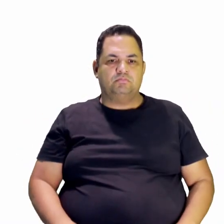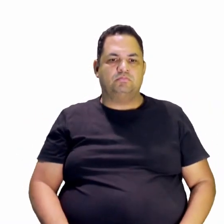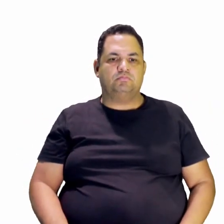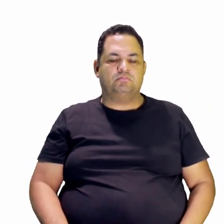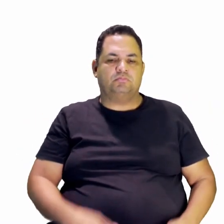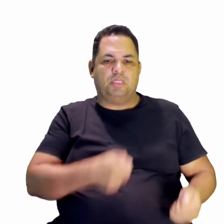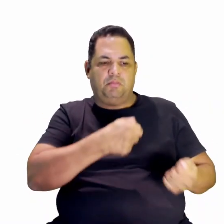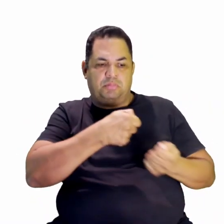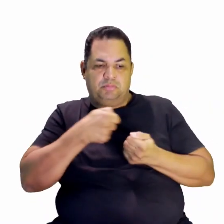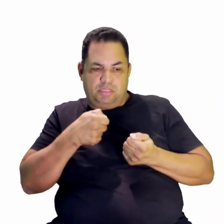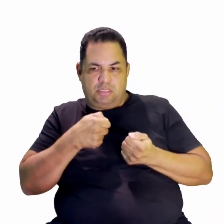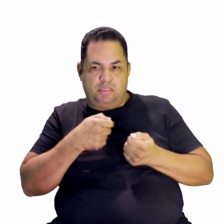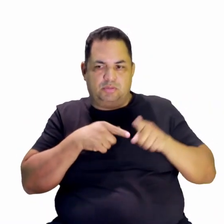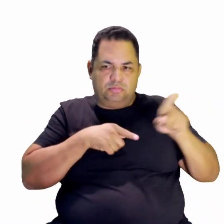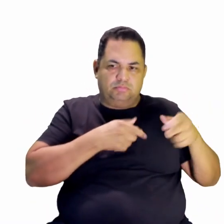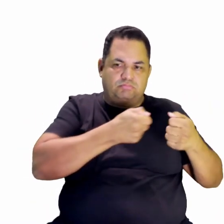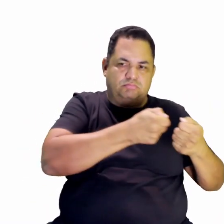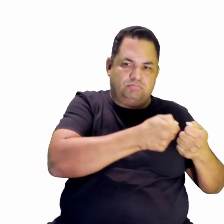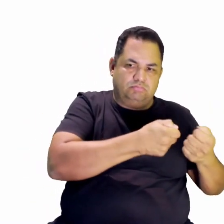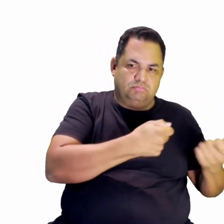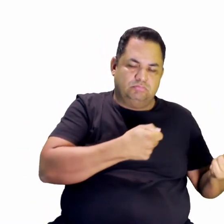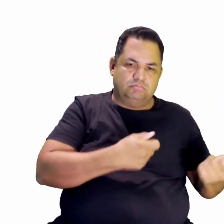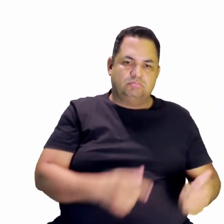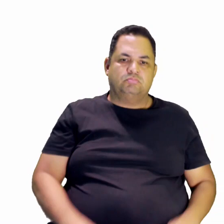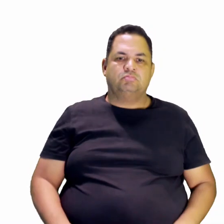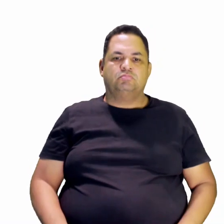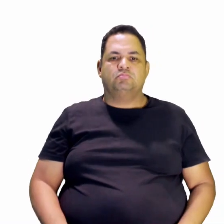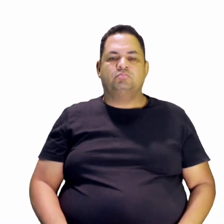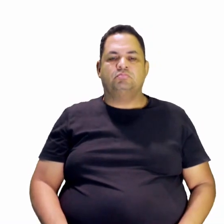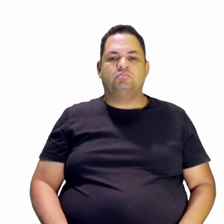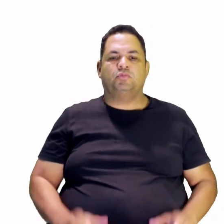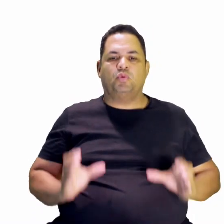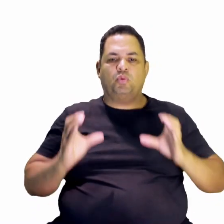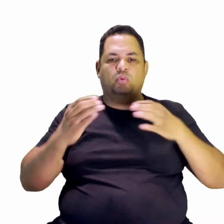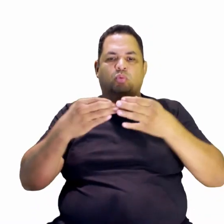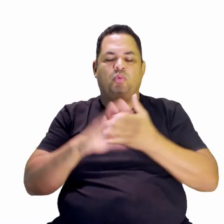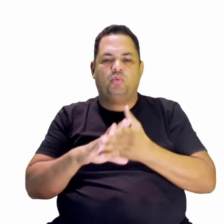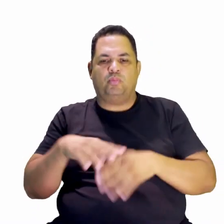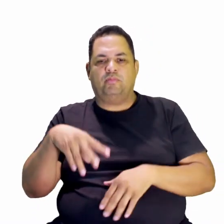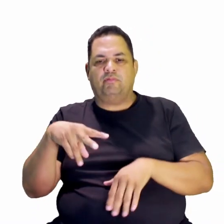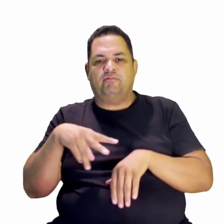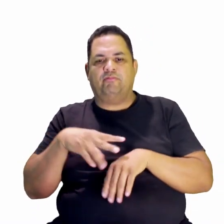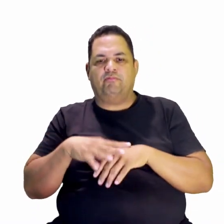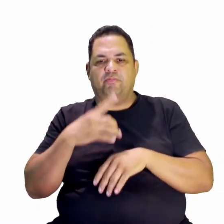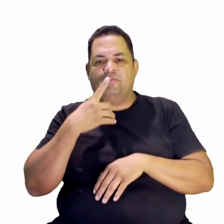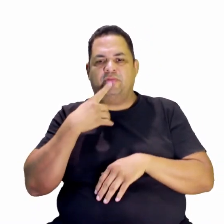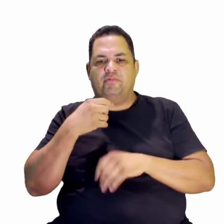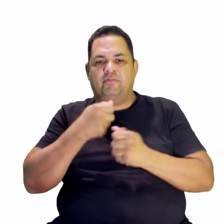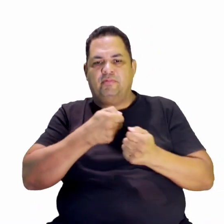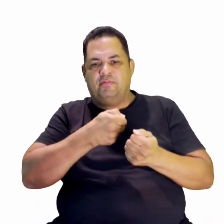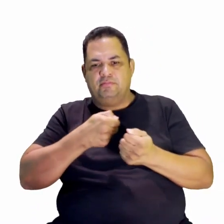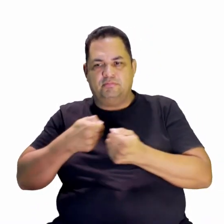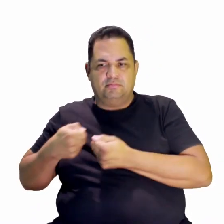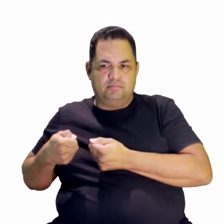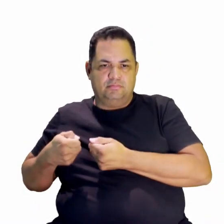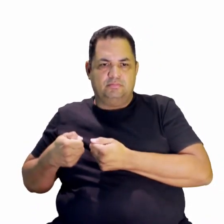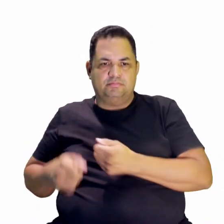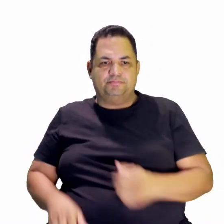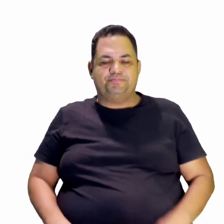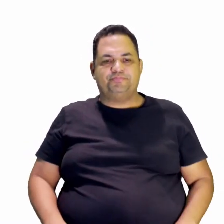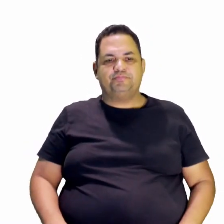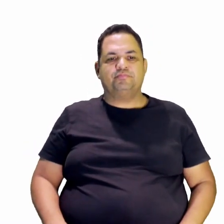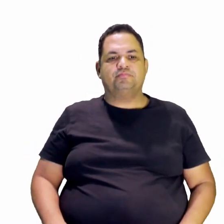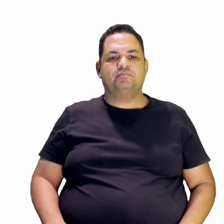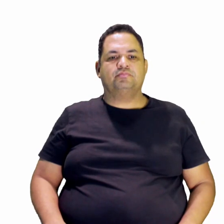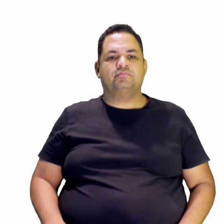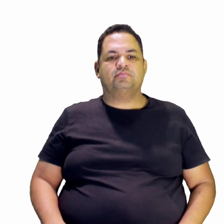A corda está mais ou menos no mesmo nível, o grupo vermelho aí apontando aí para a direita, e o grupo verde eu coloquei azul para destacar.